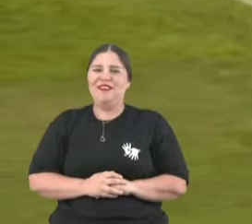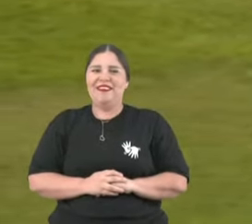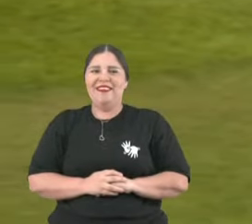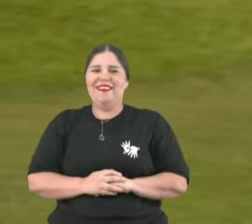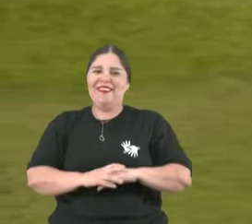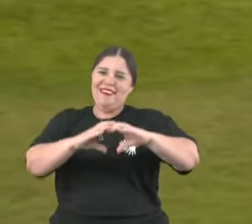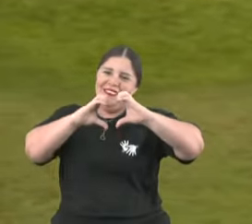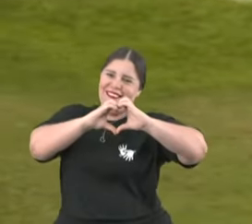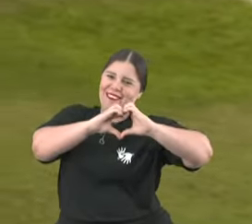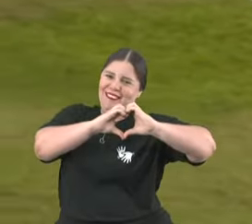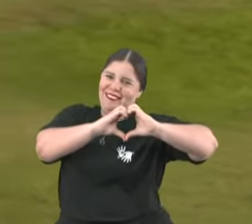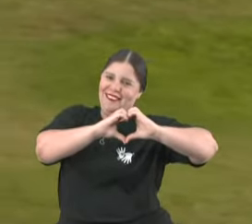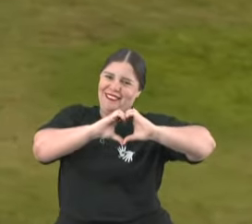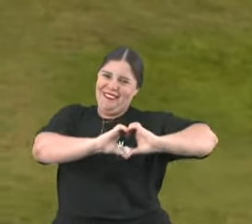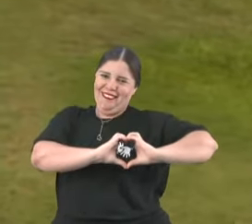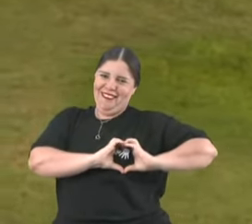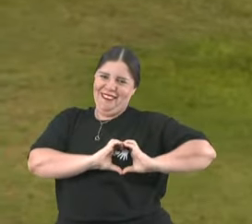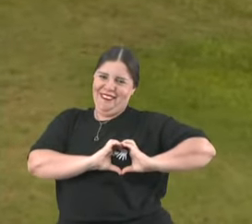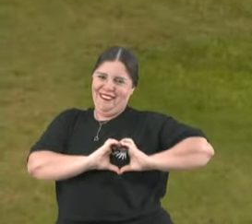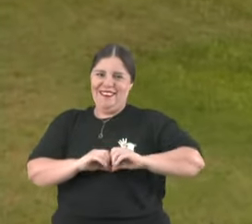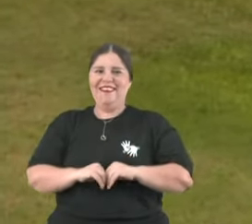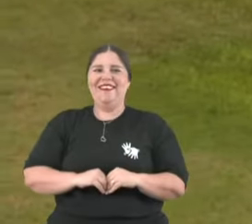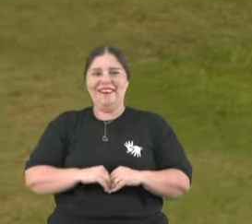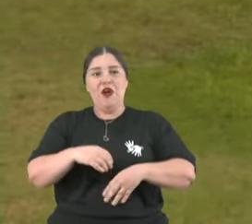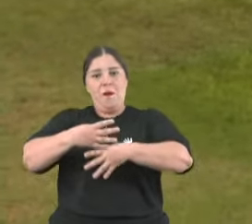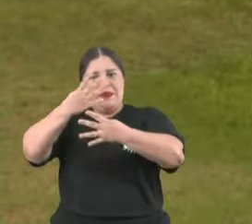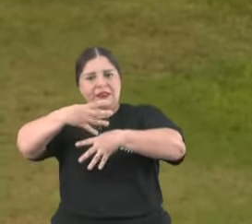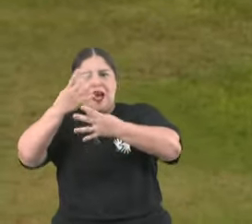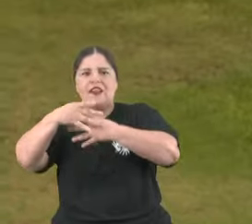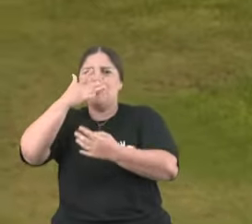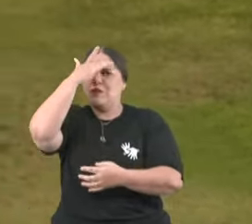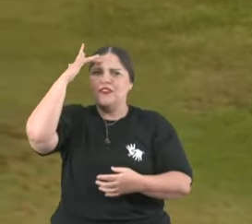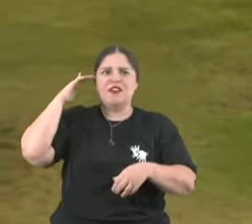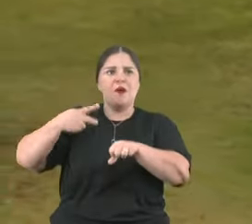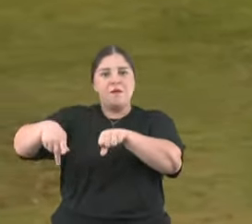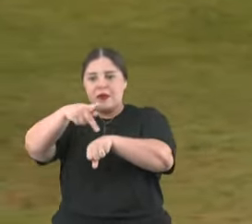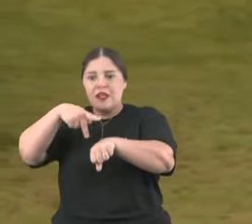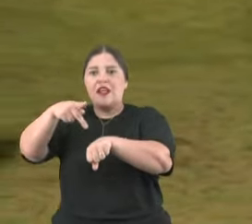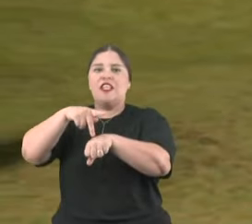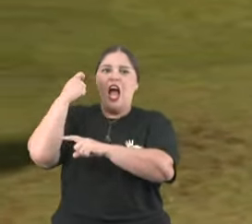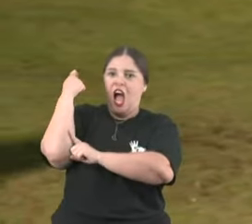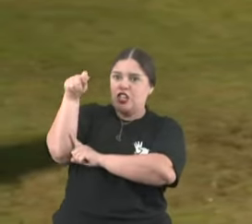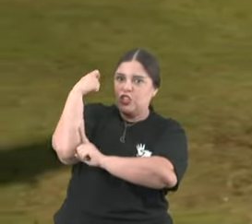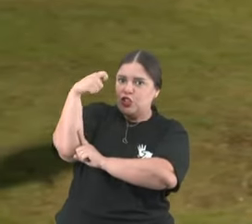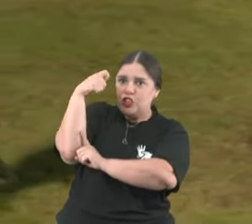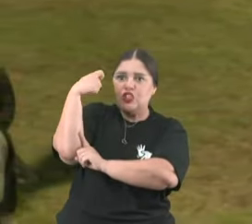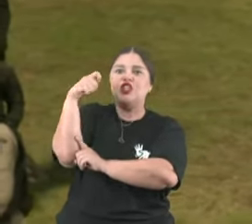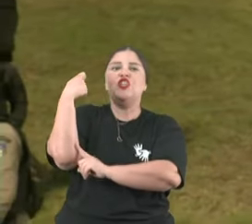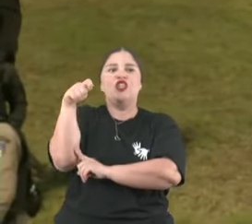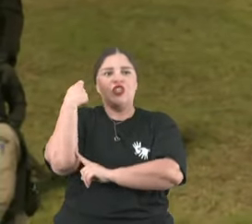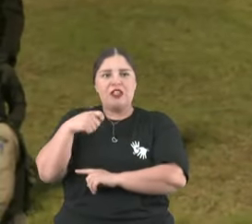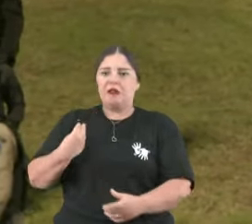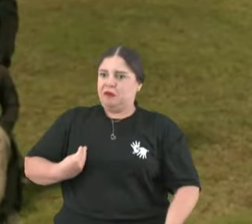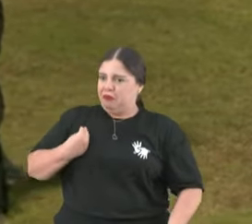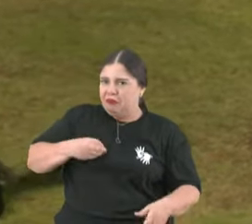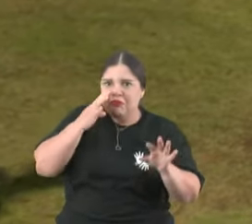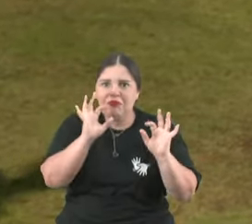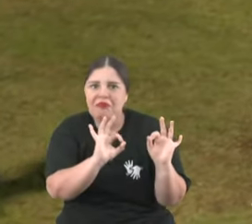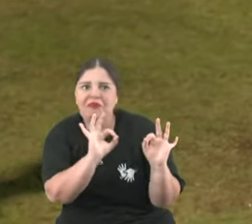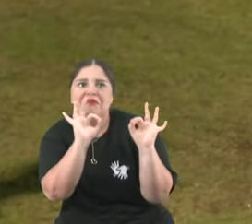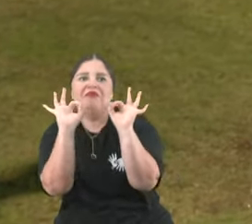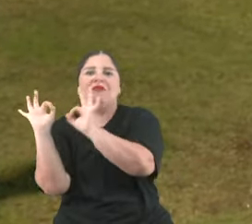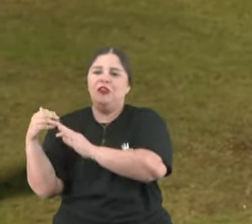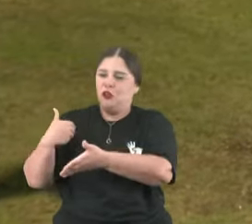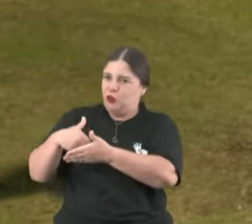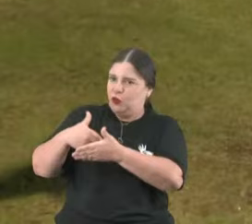Sávio Gomes, Ana Carla da Argentina assistindo ao jogo, o Dudu MDM pedindo um abraço para aquela